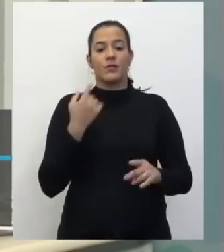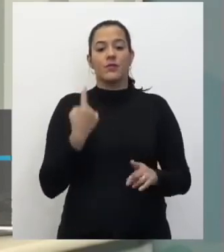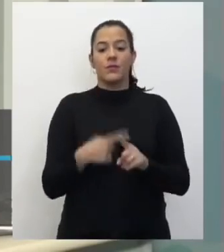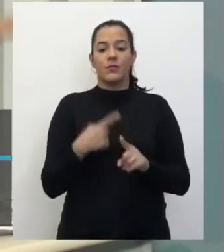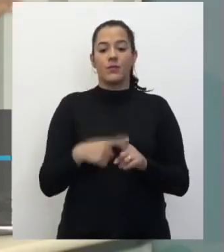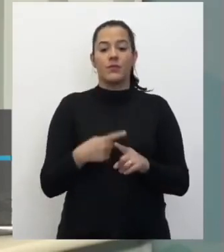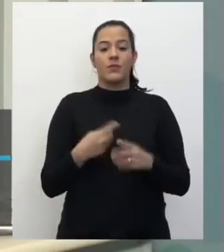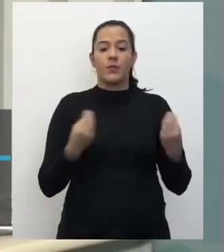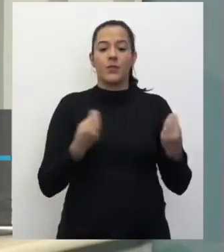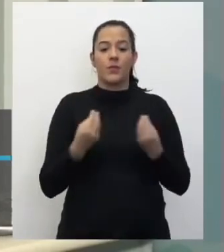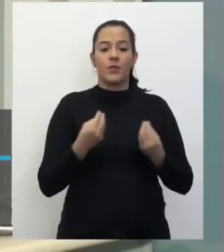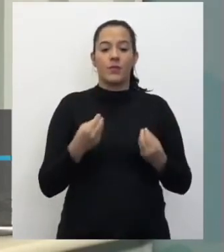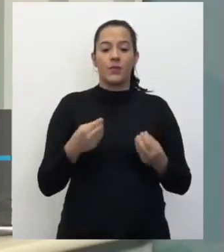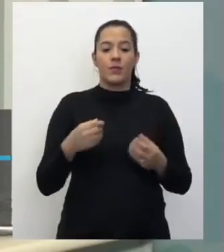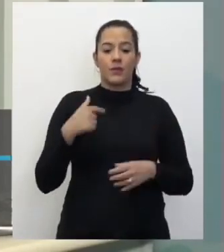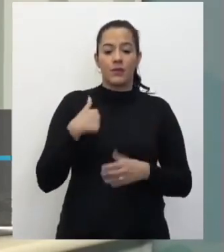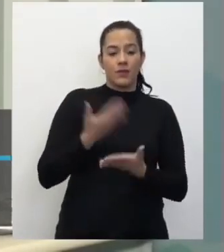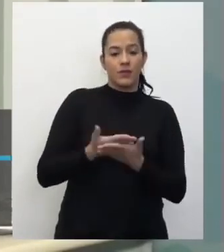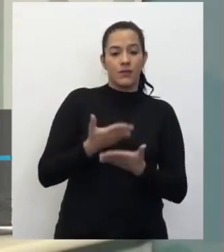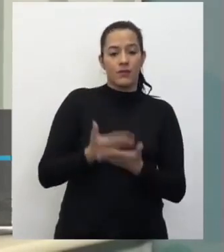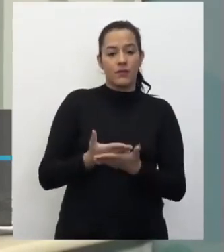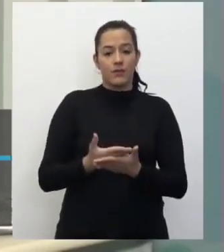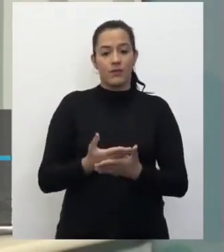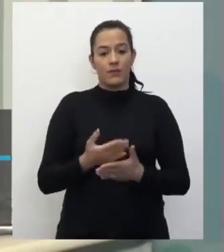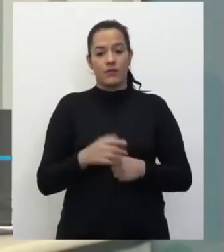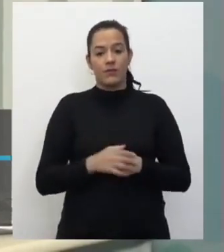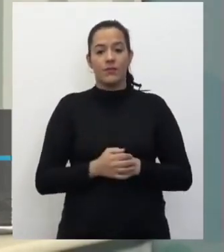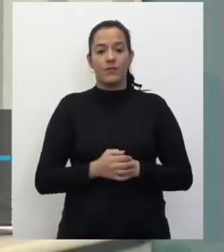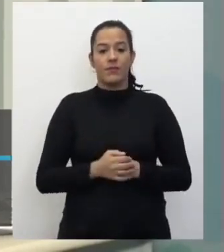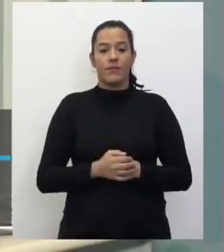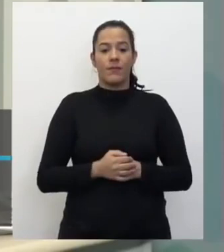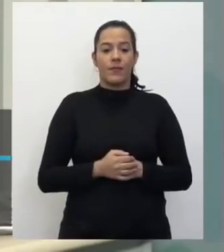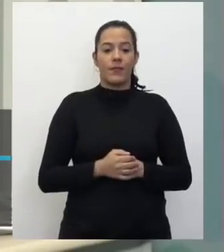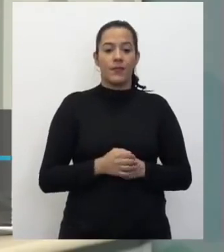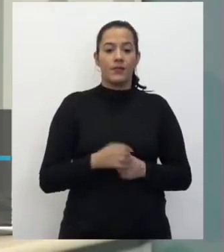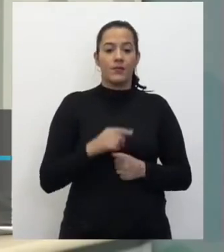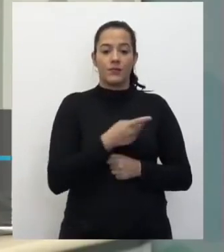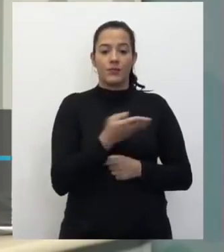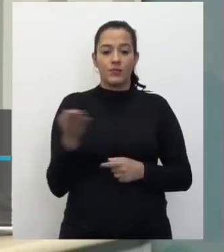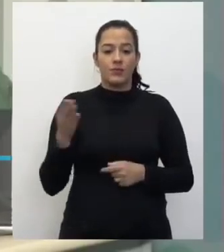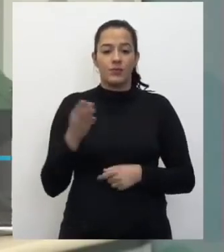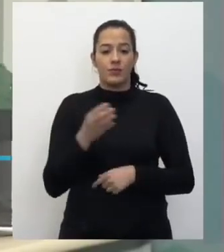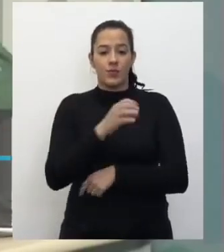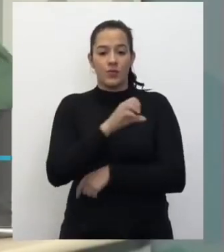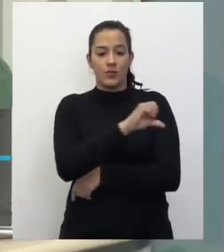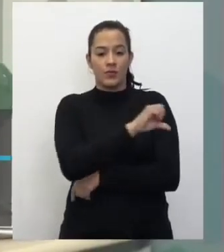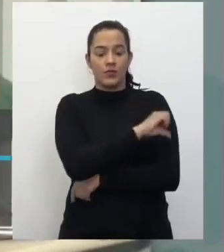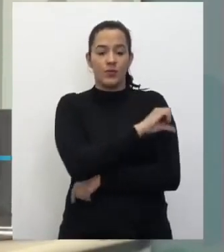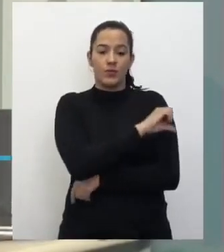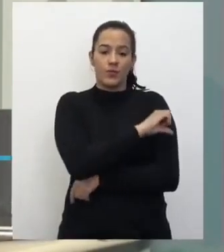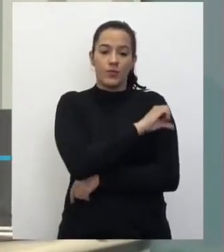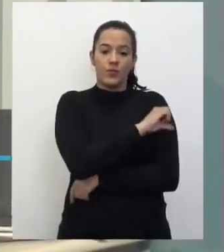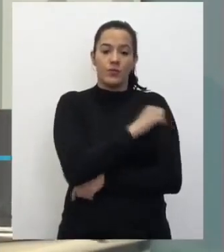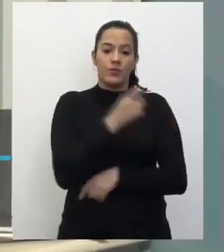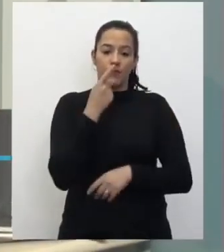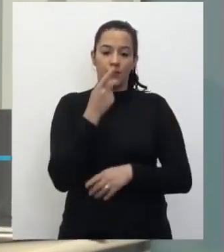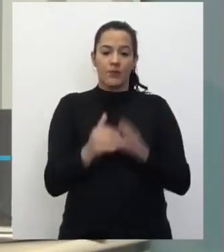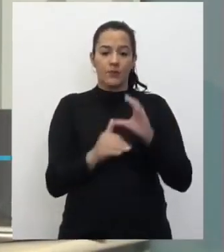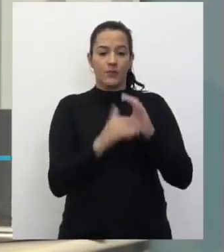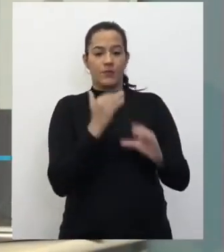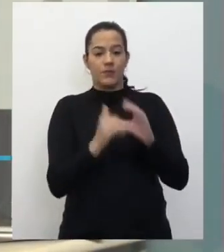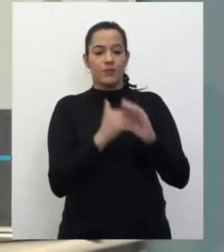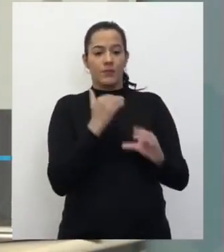você descobriu que na minha aula eu falei de você? Sabe o que ele falou? Os seus alunos do nono ano, eu recebi um monte de mensagem. Ai,